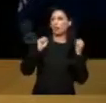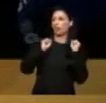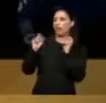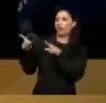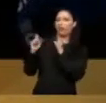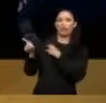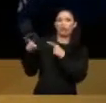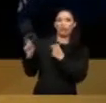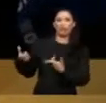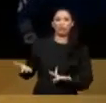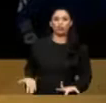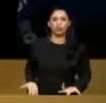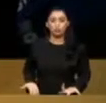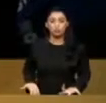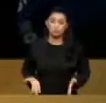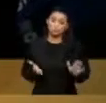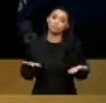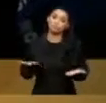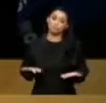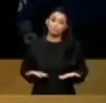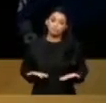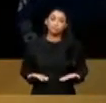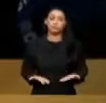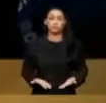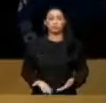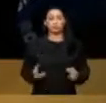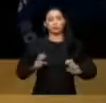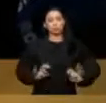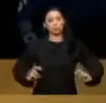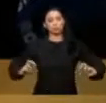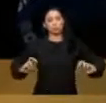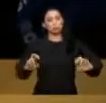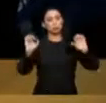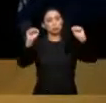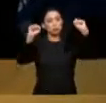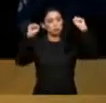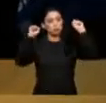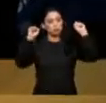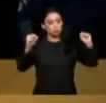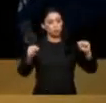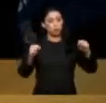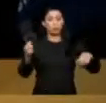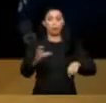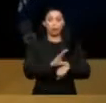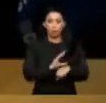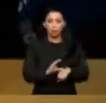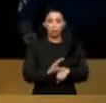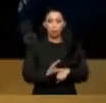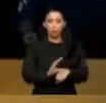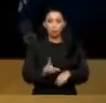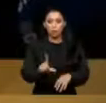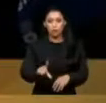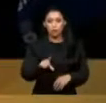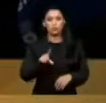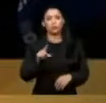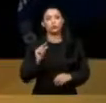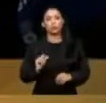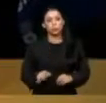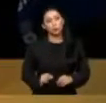ofensivas. Pois bem, Igreja Corte Suprema, o Constituinte fez a opção